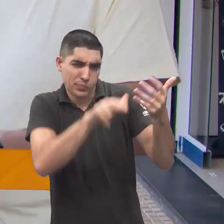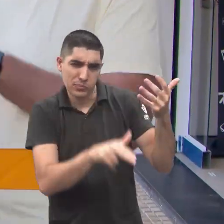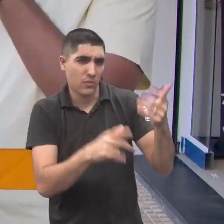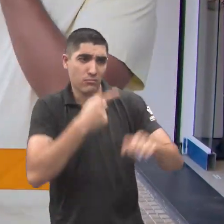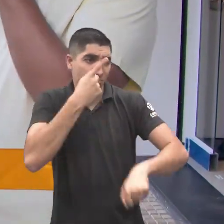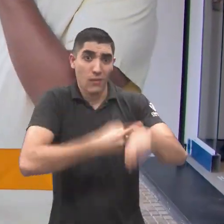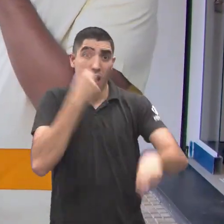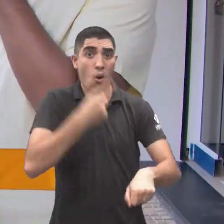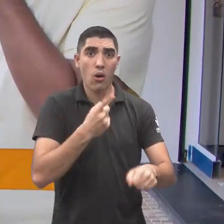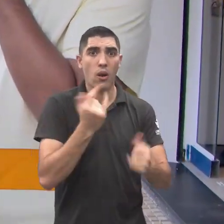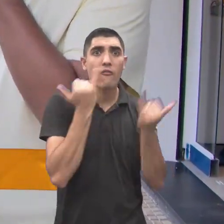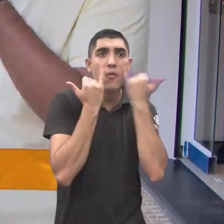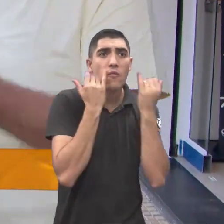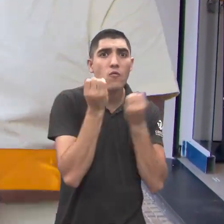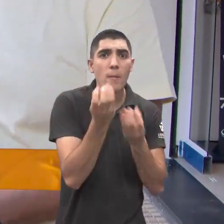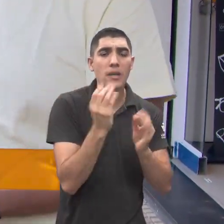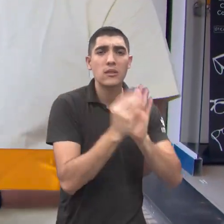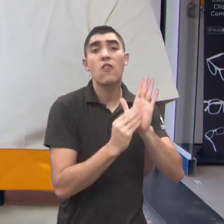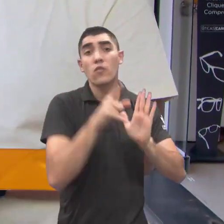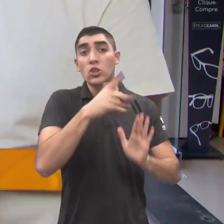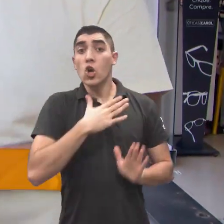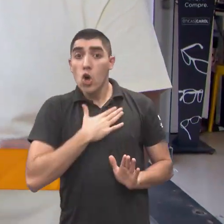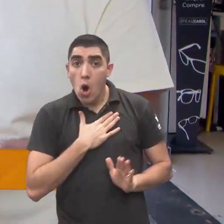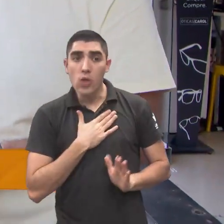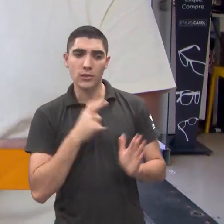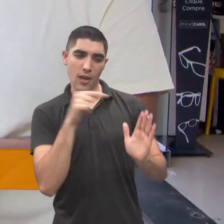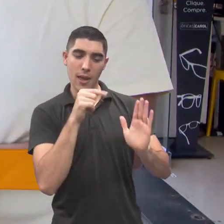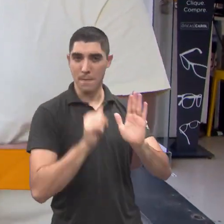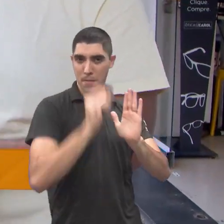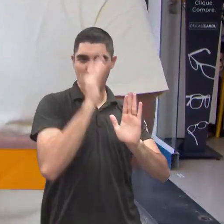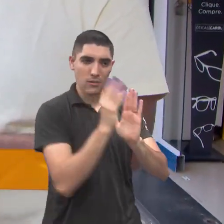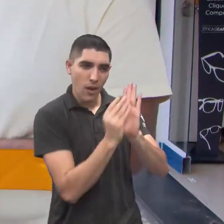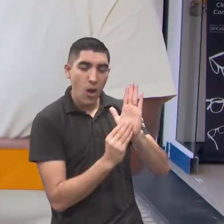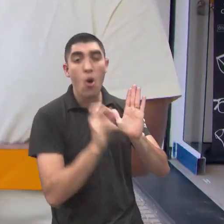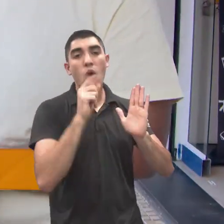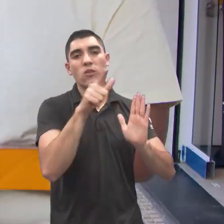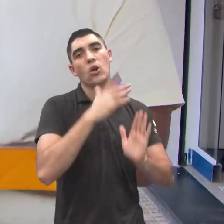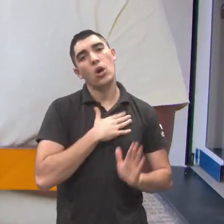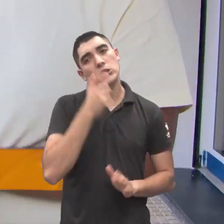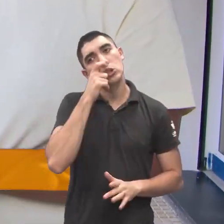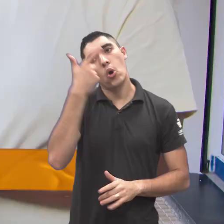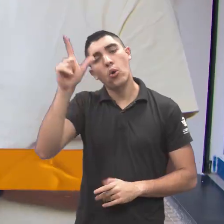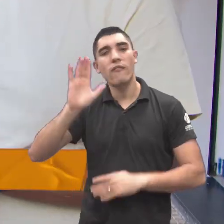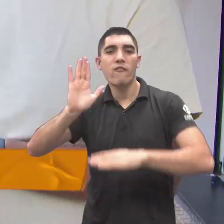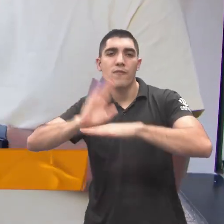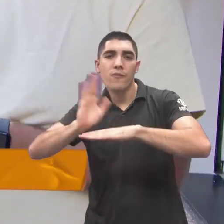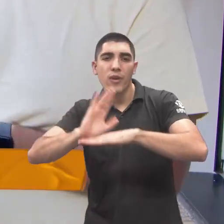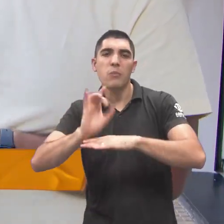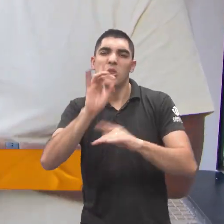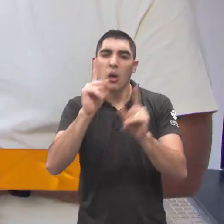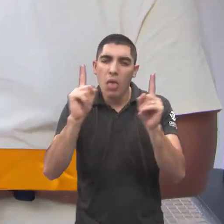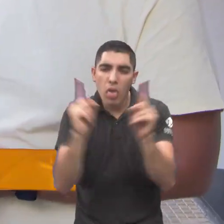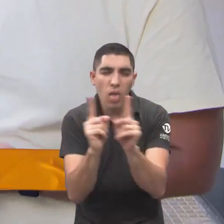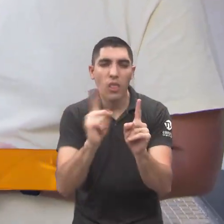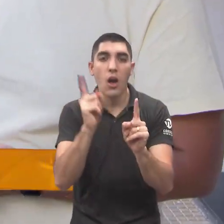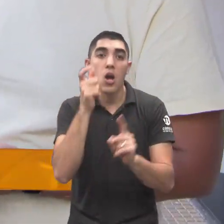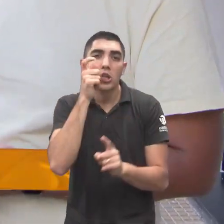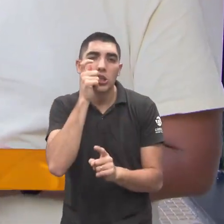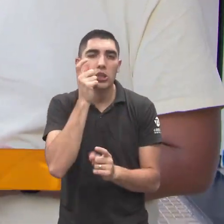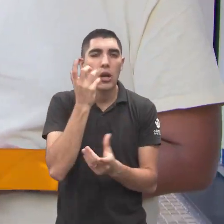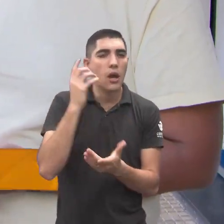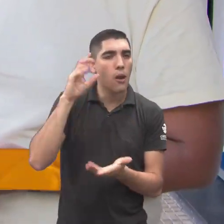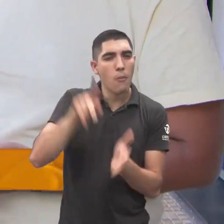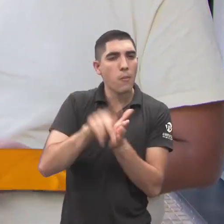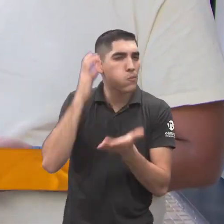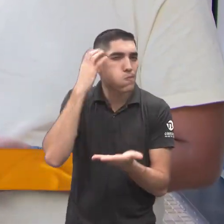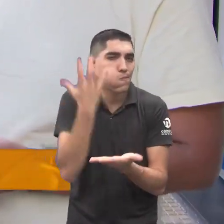muito conteúdo instantâneo, né? Você ainda prefere esses conteúdos instantâneos ou gosta ainda de filmes, de assistir, né, não só os cortes, mas